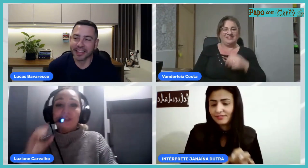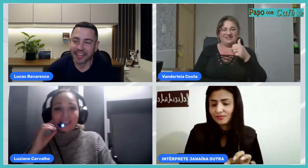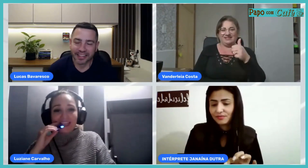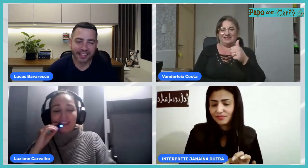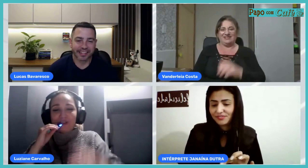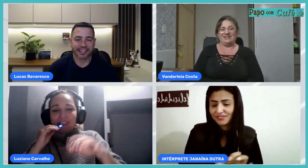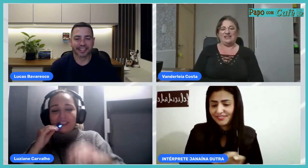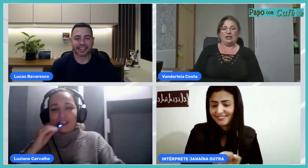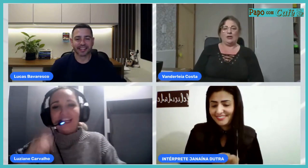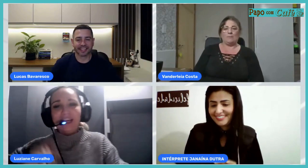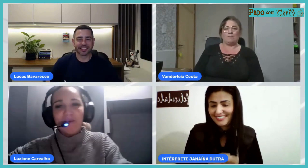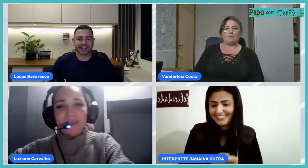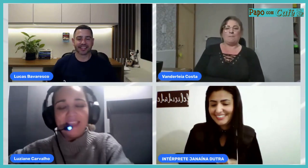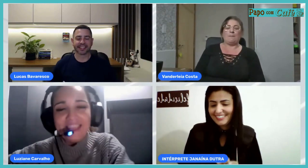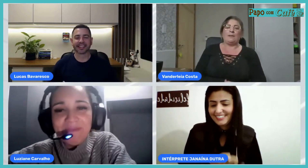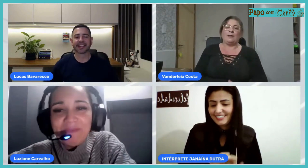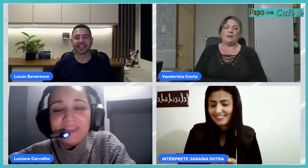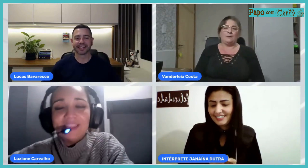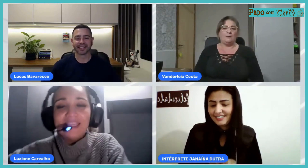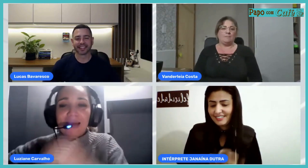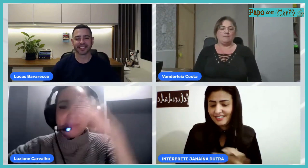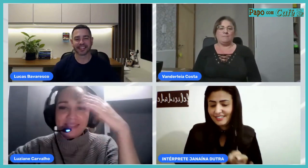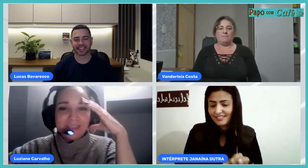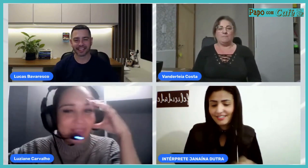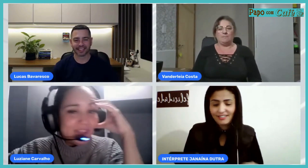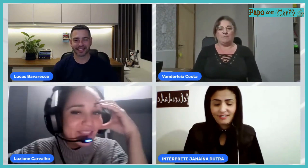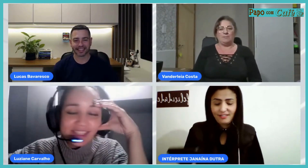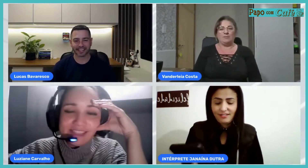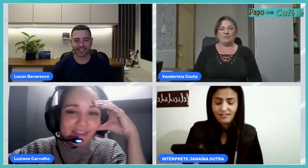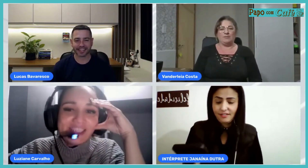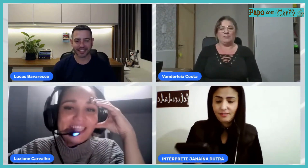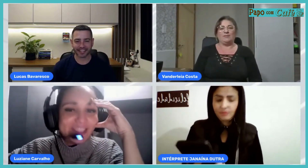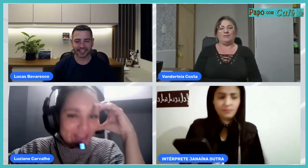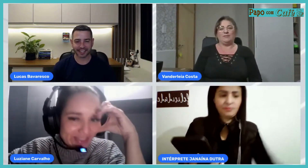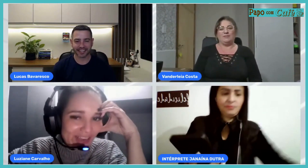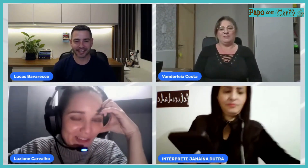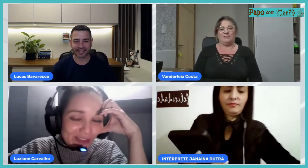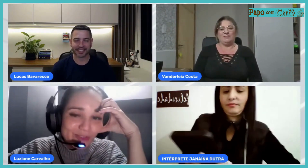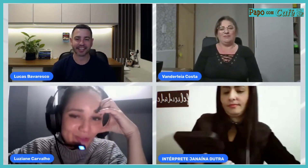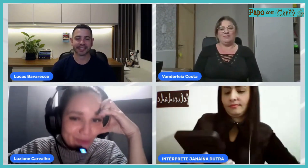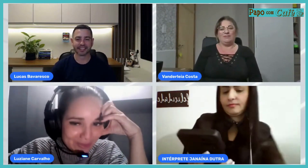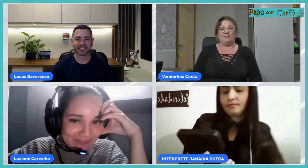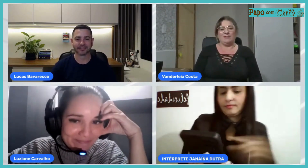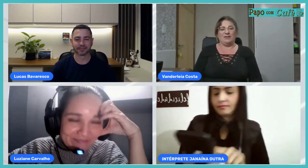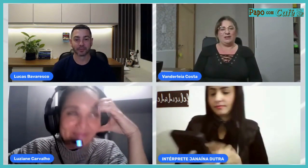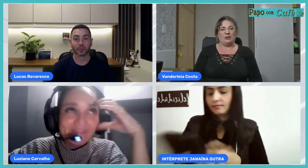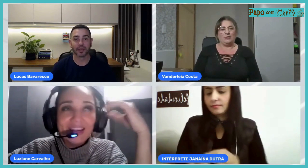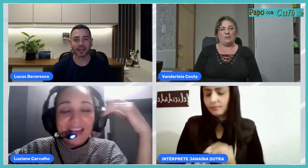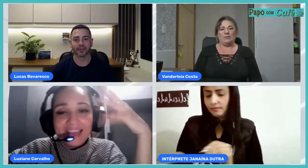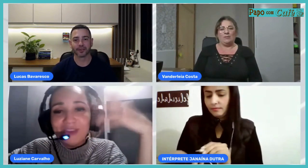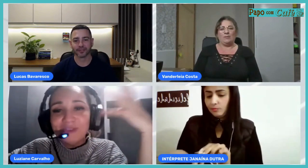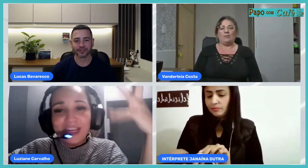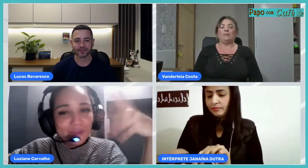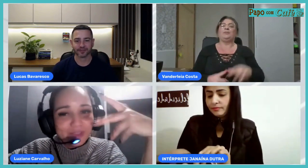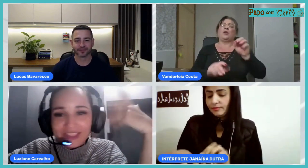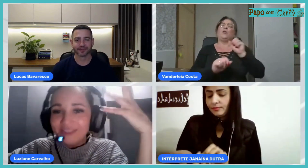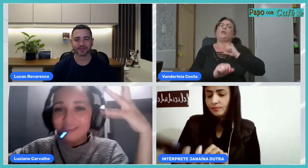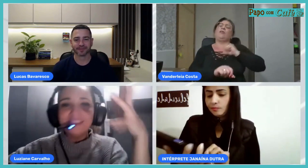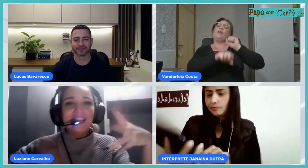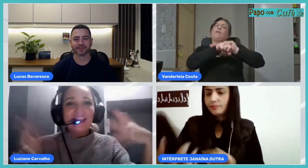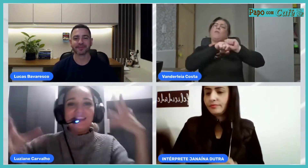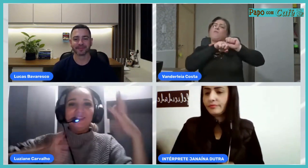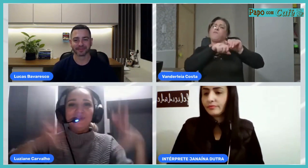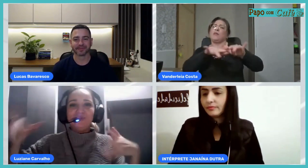Por curiosidade, enquanto a Jana arruma aí, na pandemia, vocês não vão acreditar o que eu descobri. Lá eu